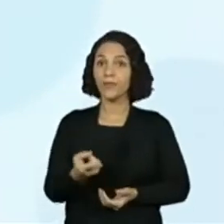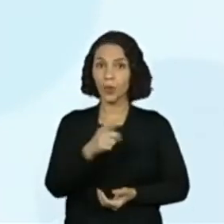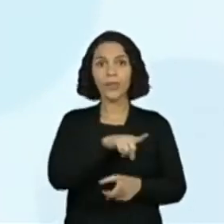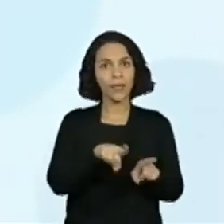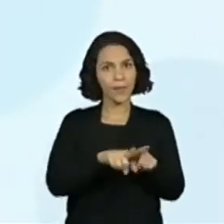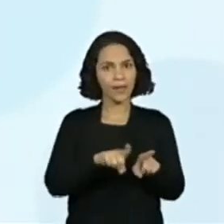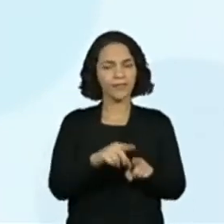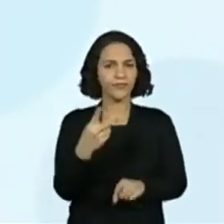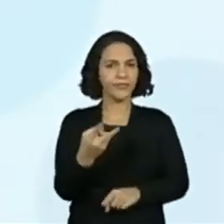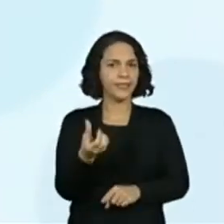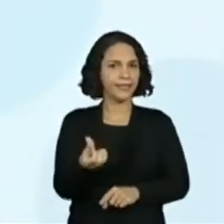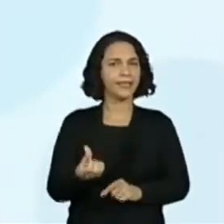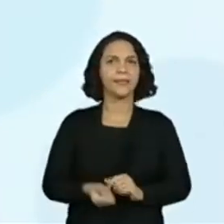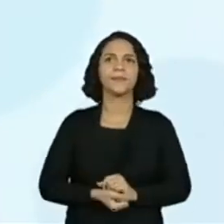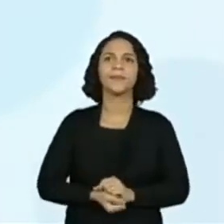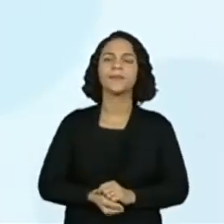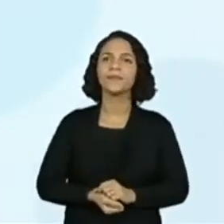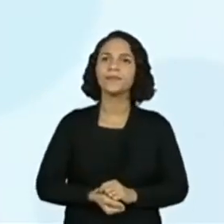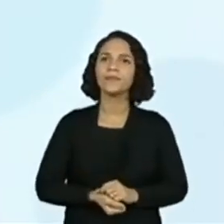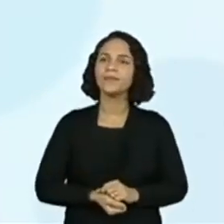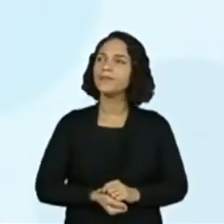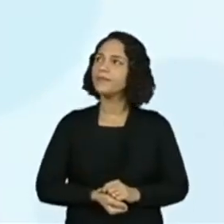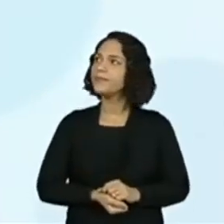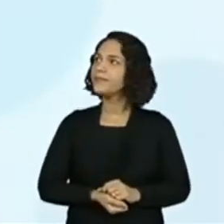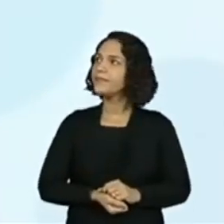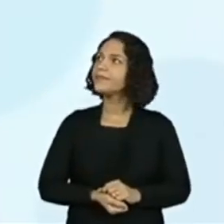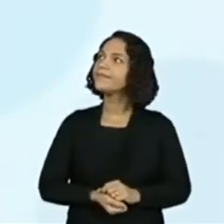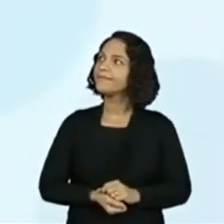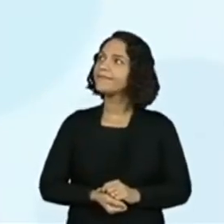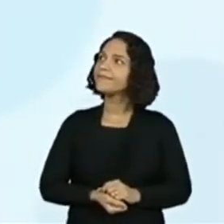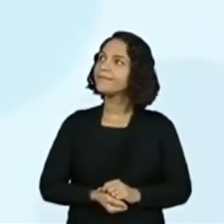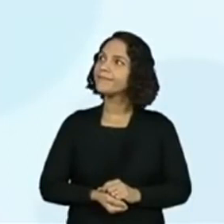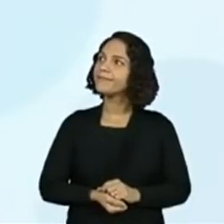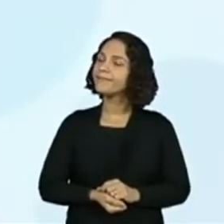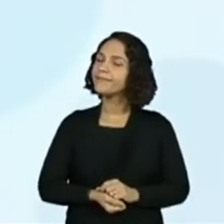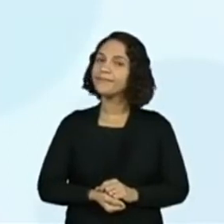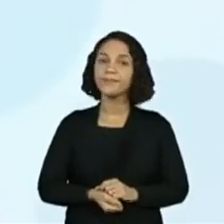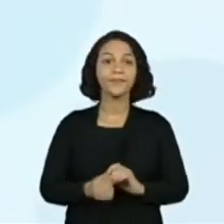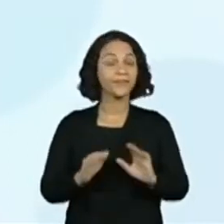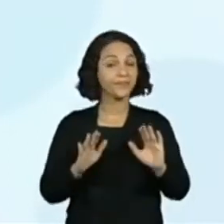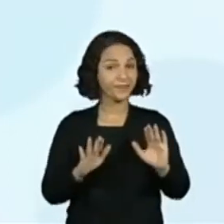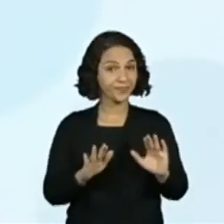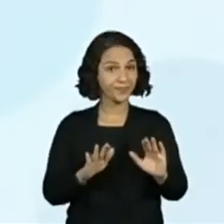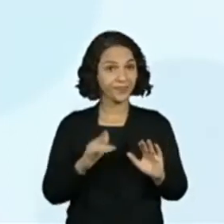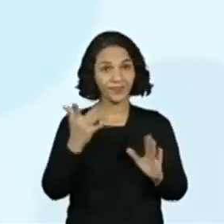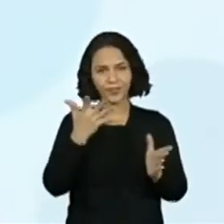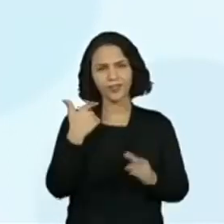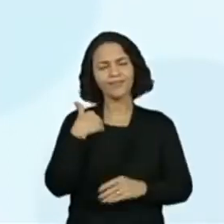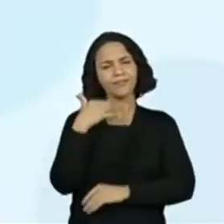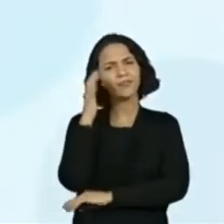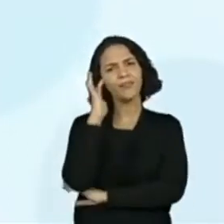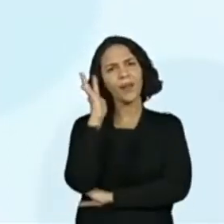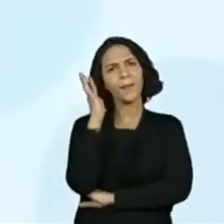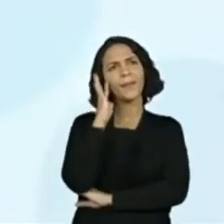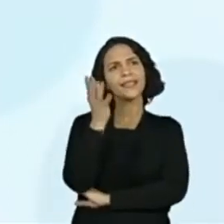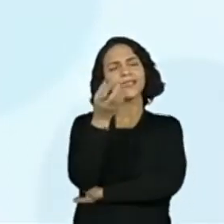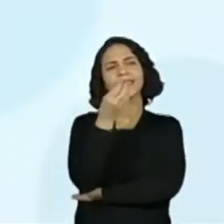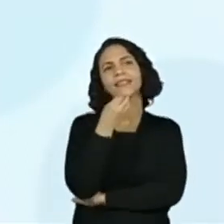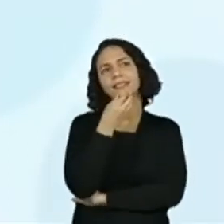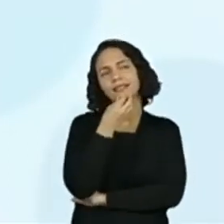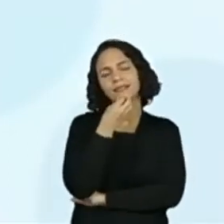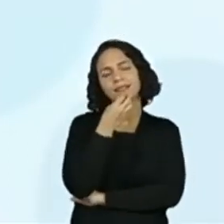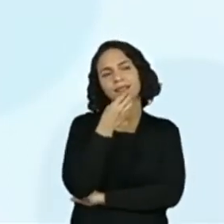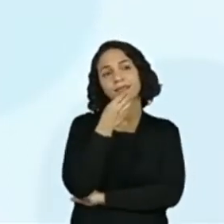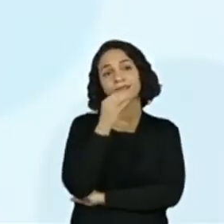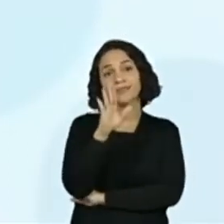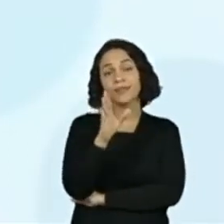Aqui também temos 26. Isso. Então, vamos pensar aí em